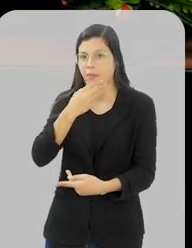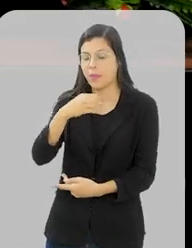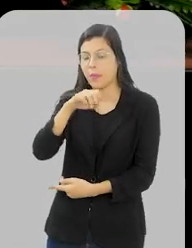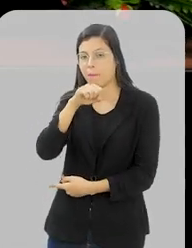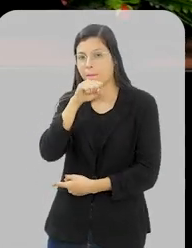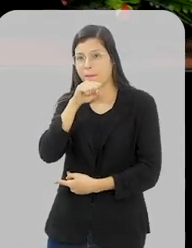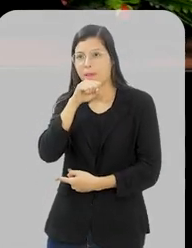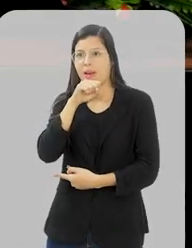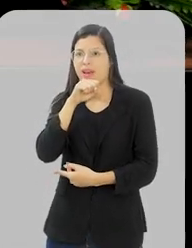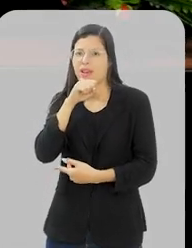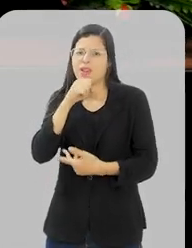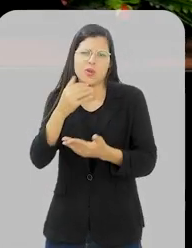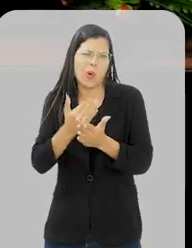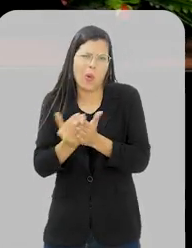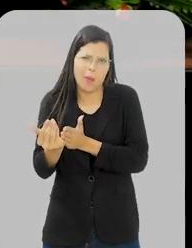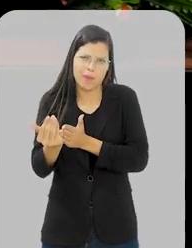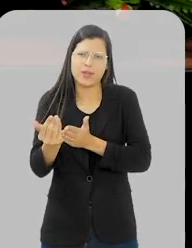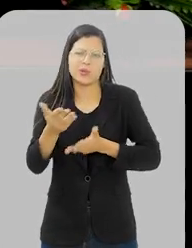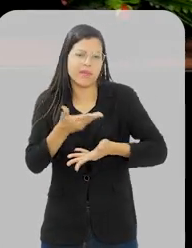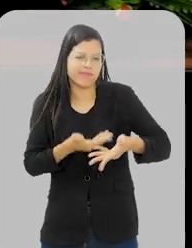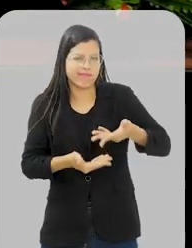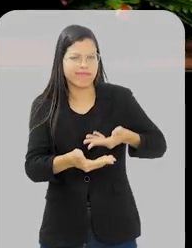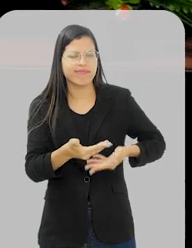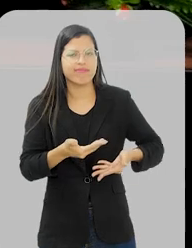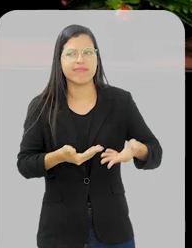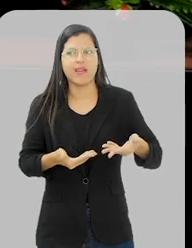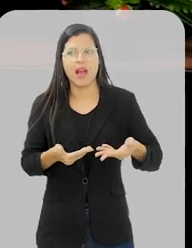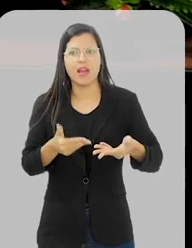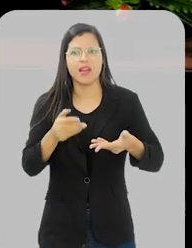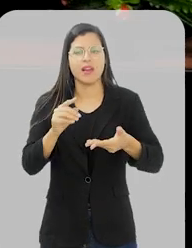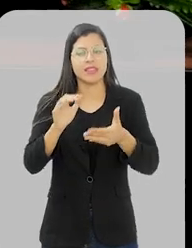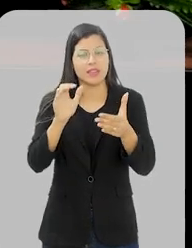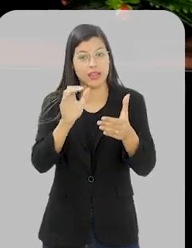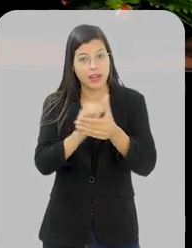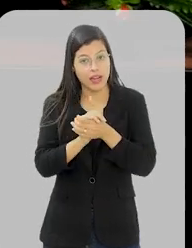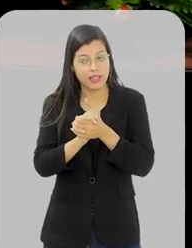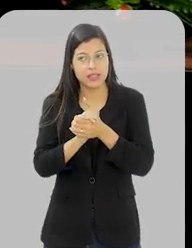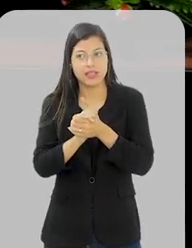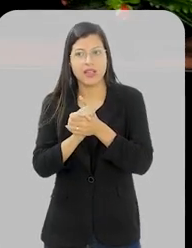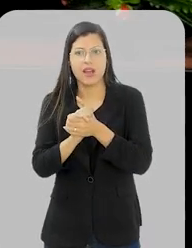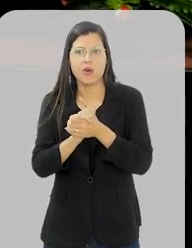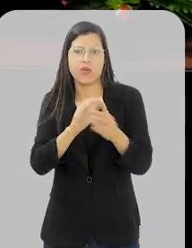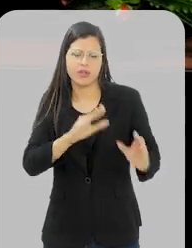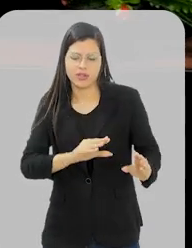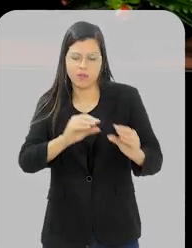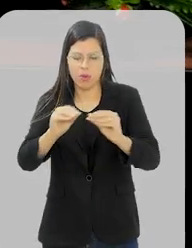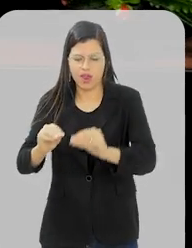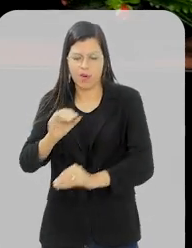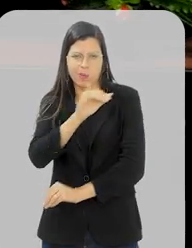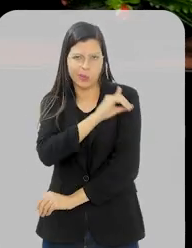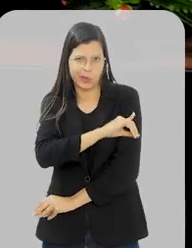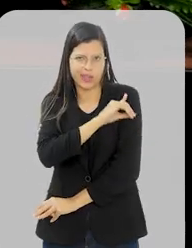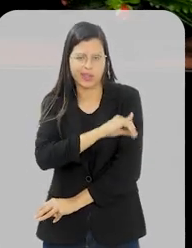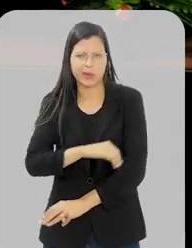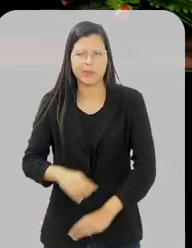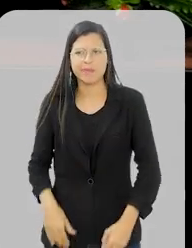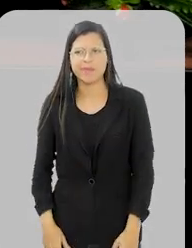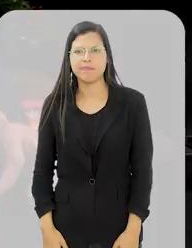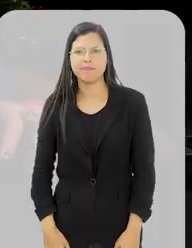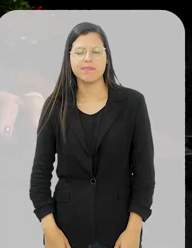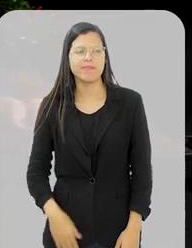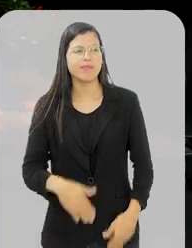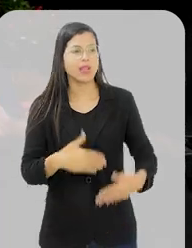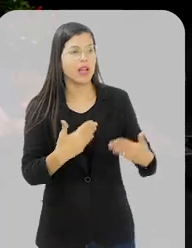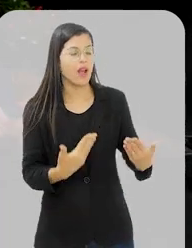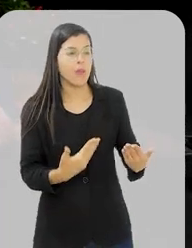meu pai e dali começou tudo e ao se casarem vieram morar no Rio de Janeiro